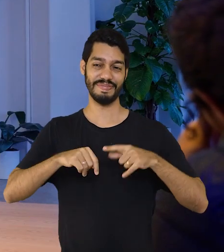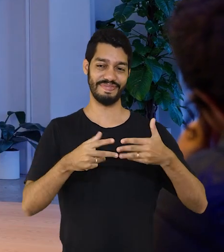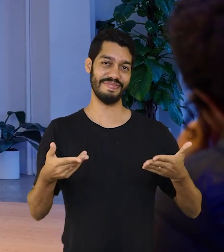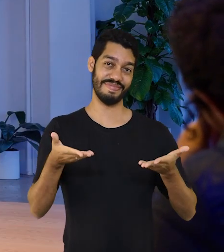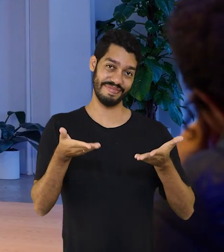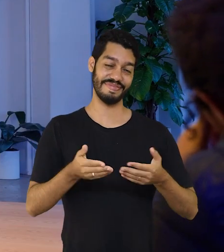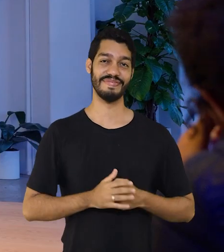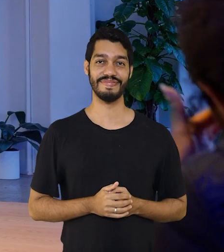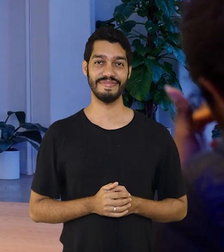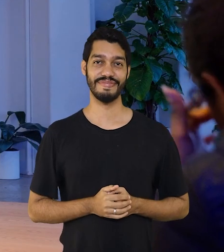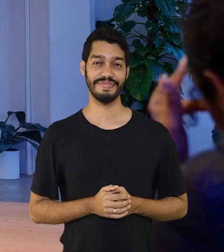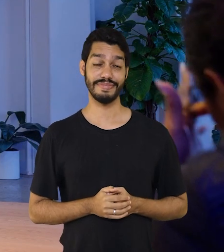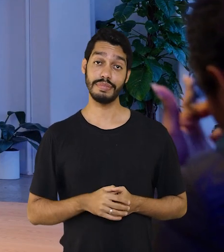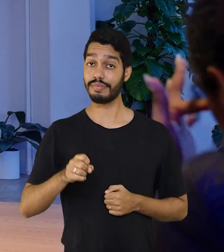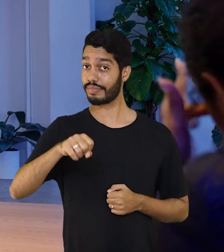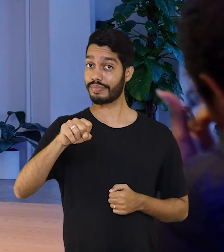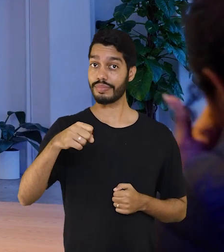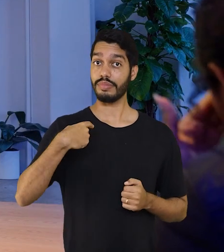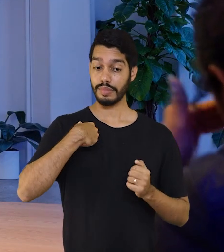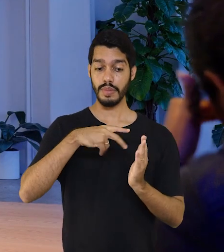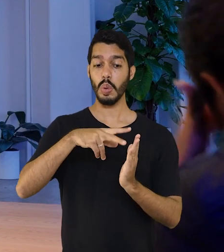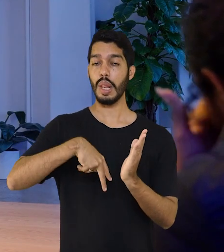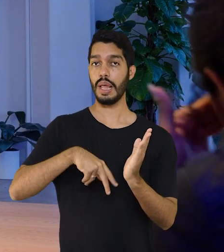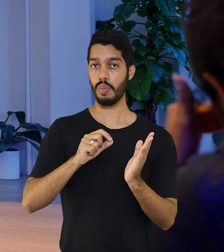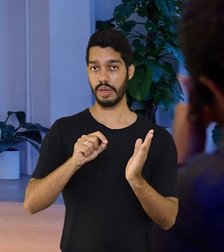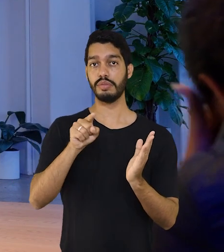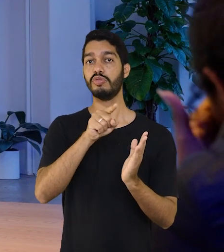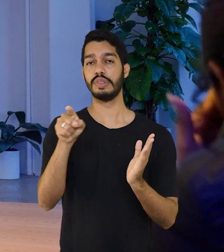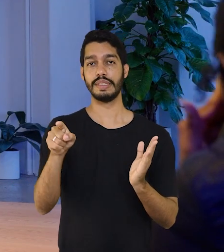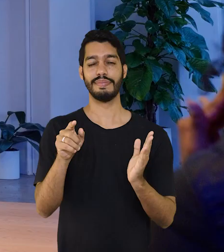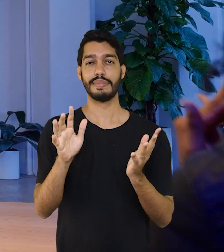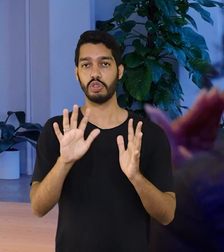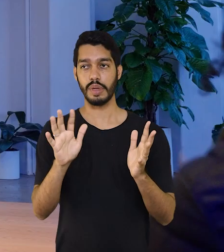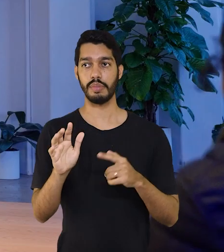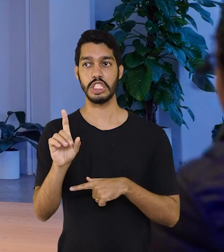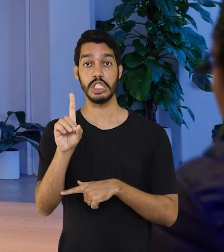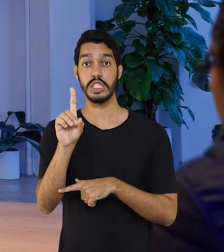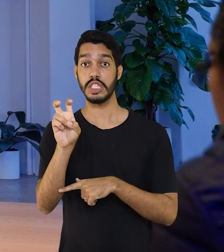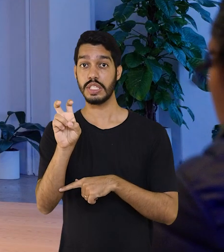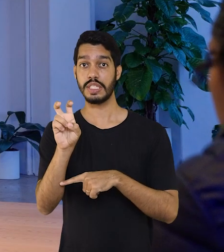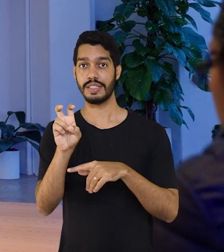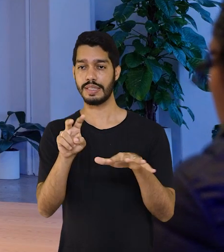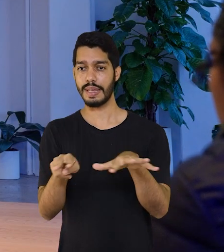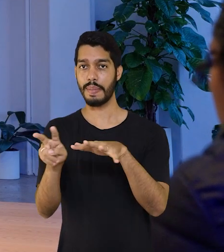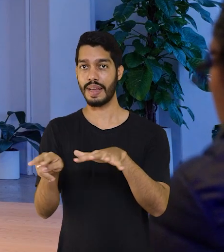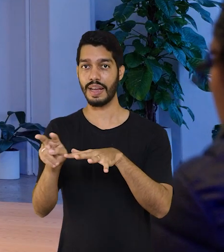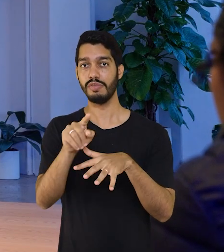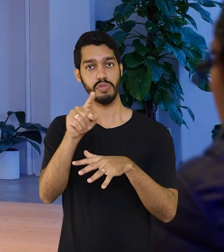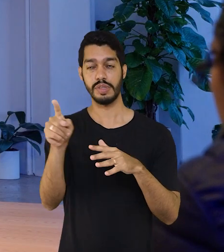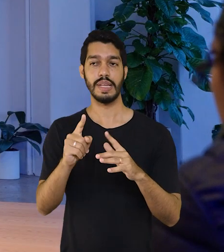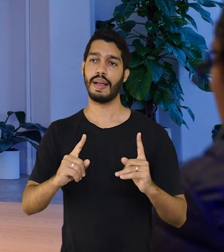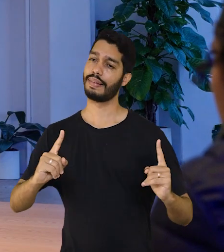produto. Eu li que vocês reduzem de 15 para 3 semanas